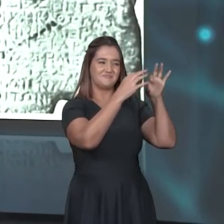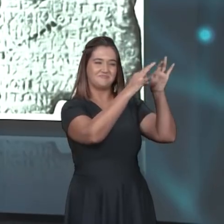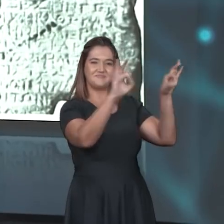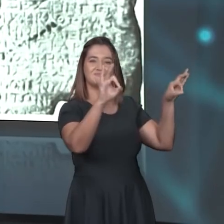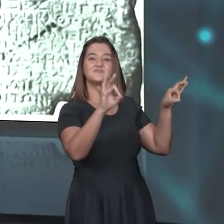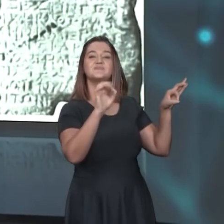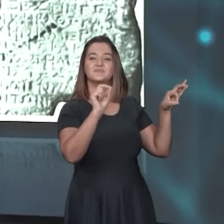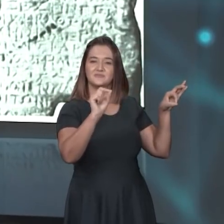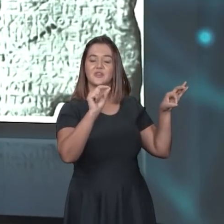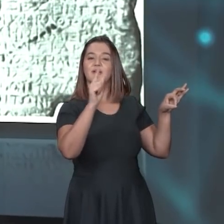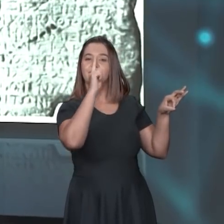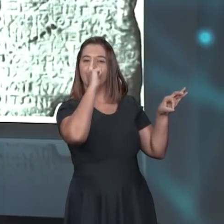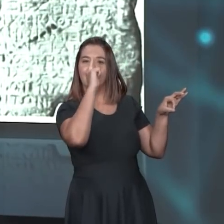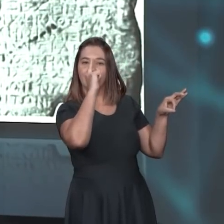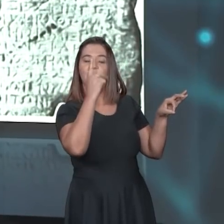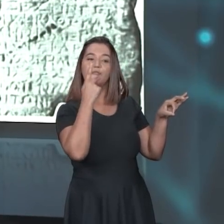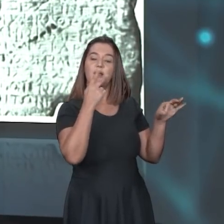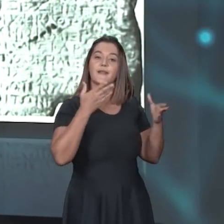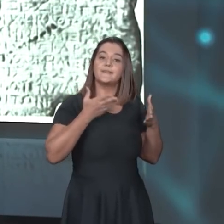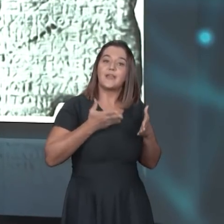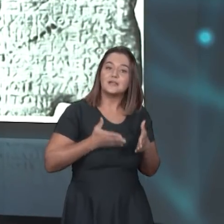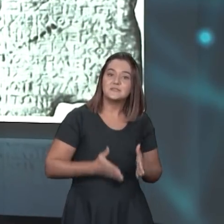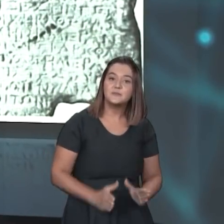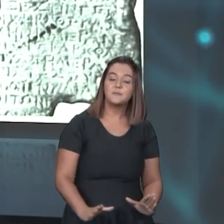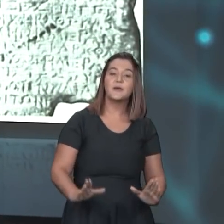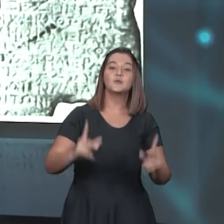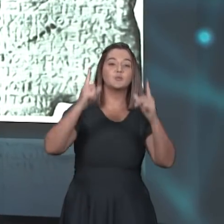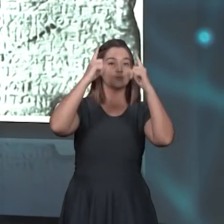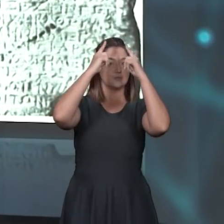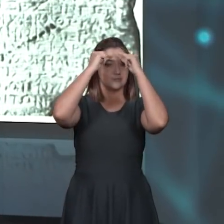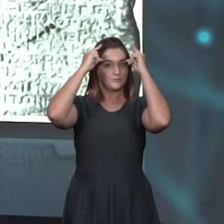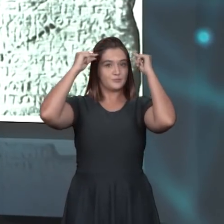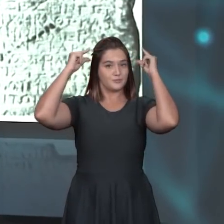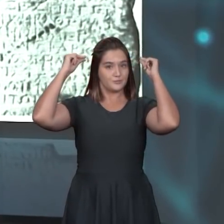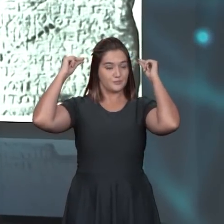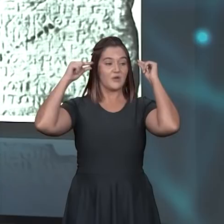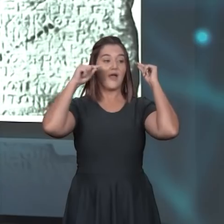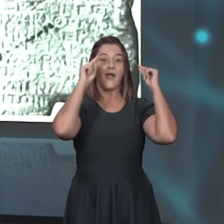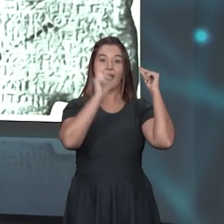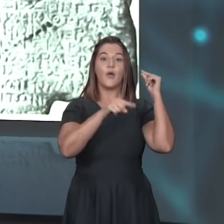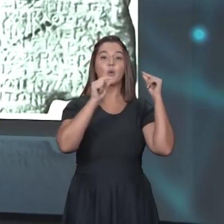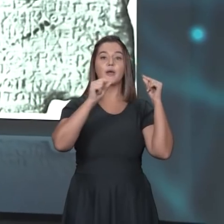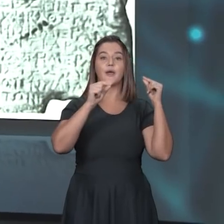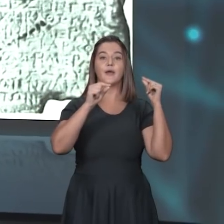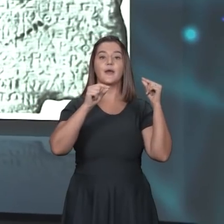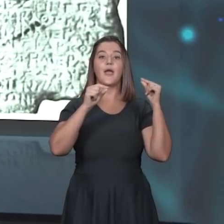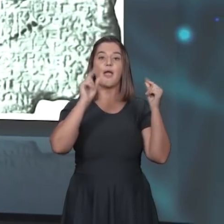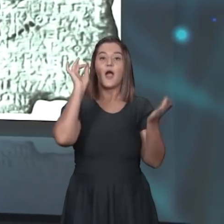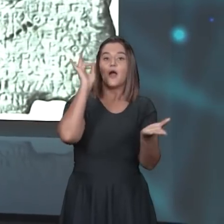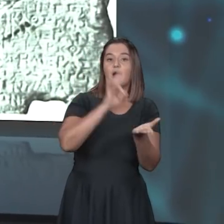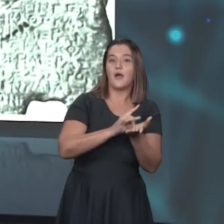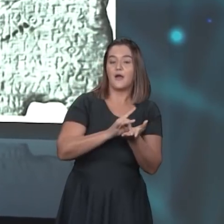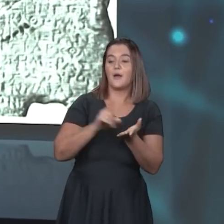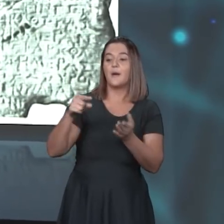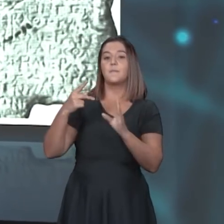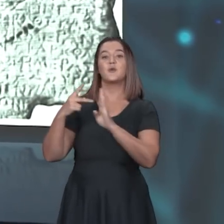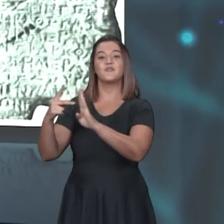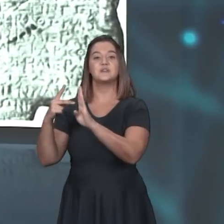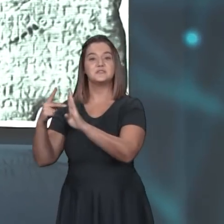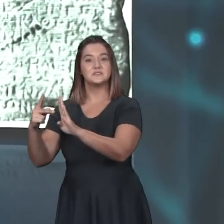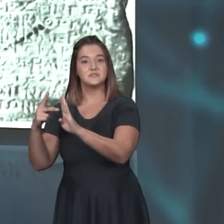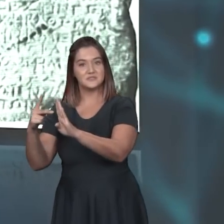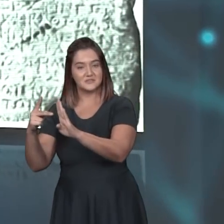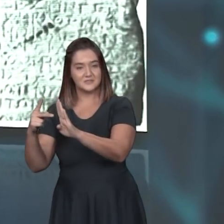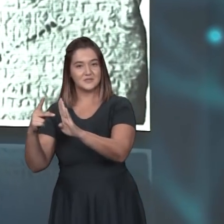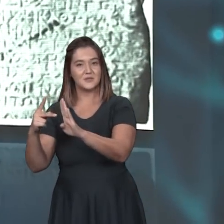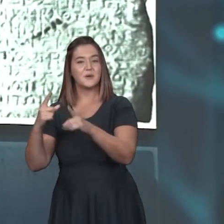do nascimento de Augusto como sendo o cumprimento das antigas profecias. E aqui, onde eu assinalei de vermelho, está escrito